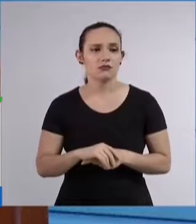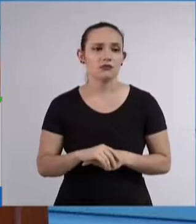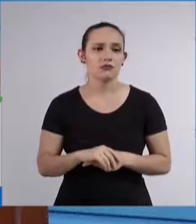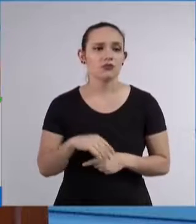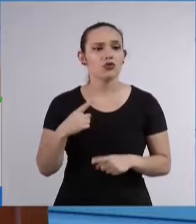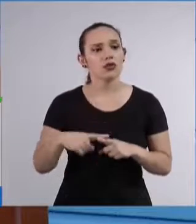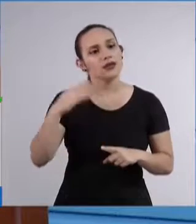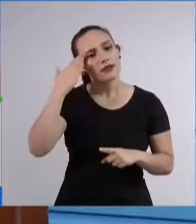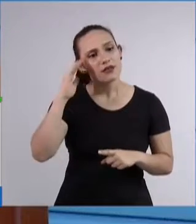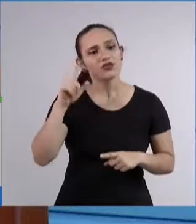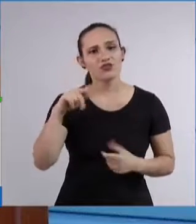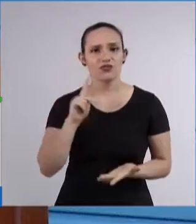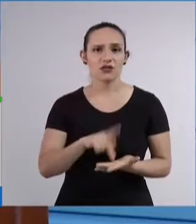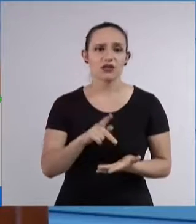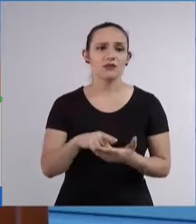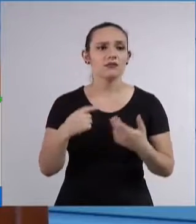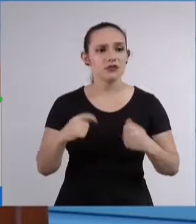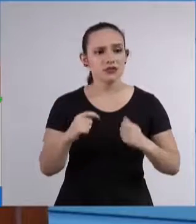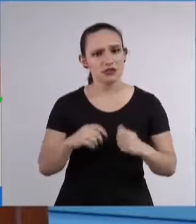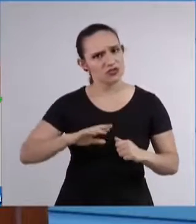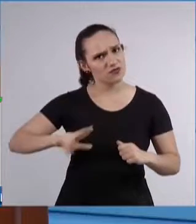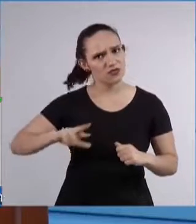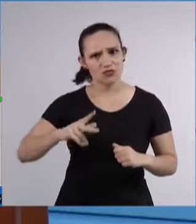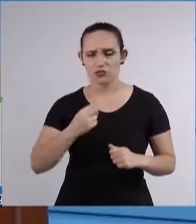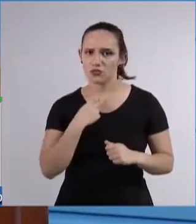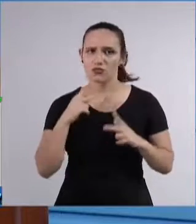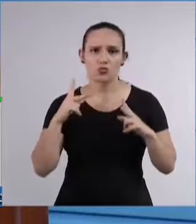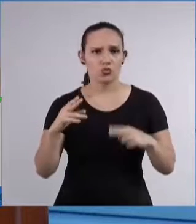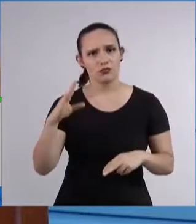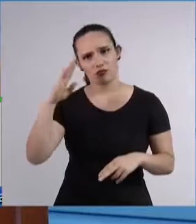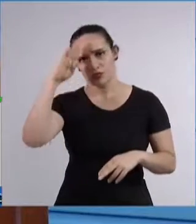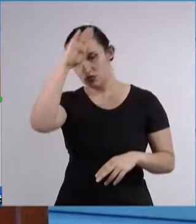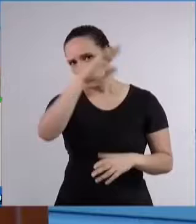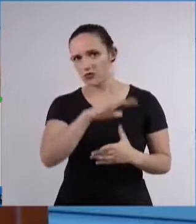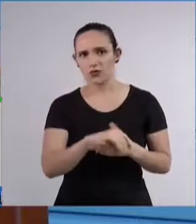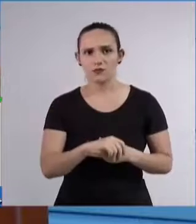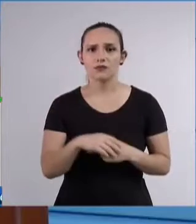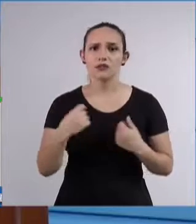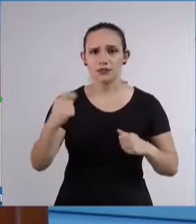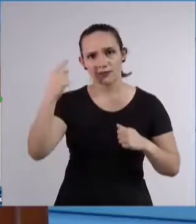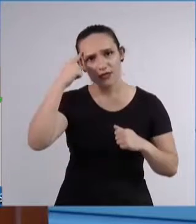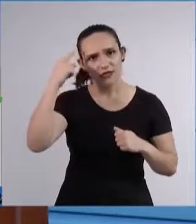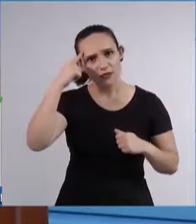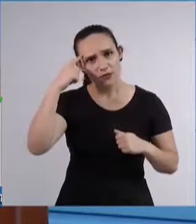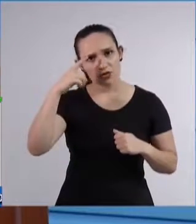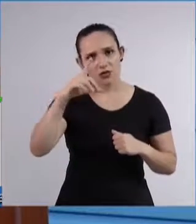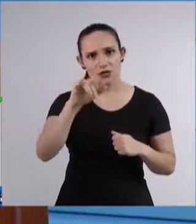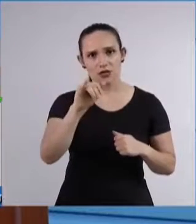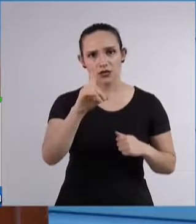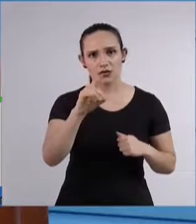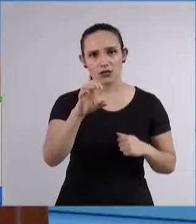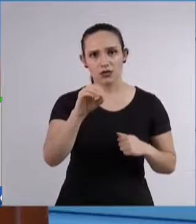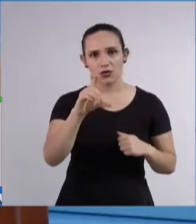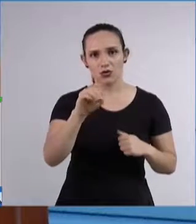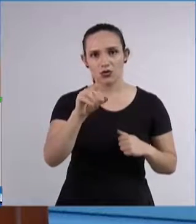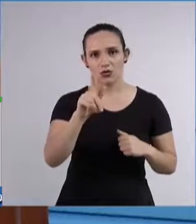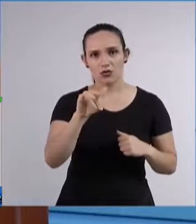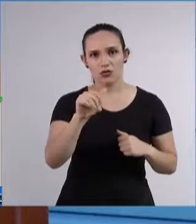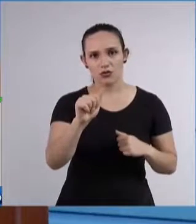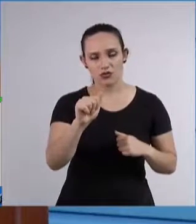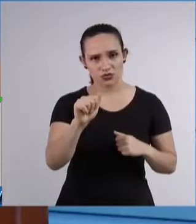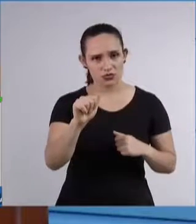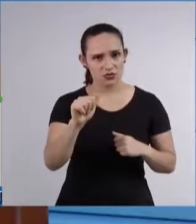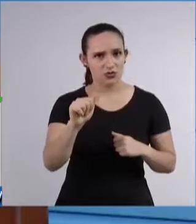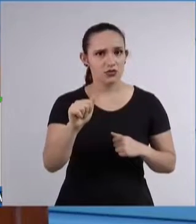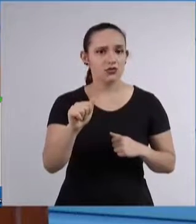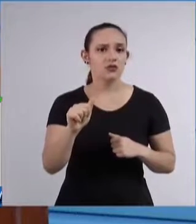que esse processo tem que ser construído de uma outra forma, com uma posição ideológica completamente diferente do Partido dos Trabalhadores, no que se diz respeito à